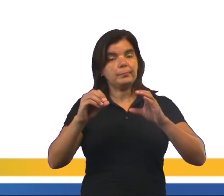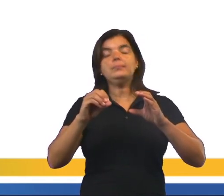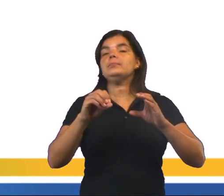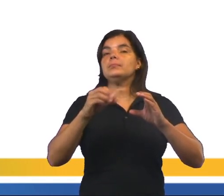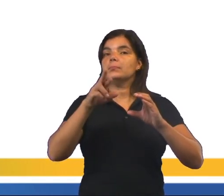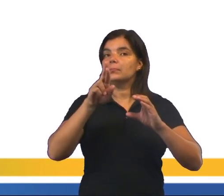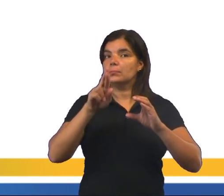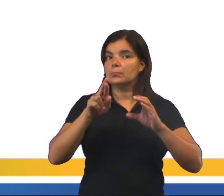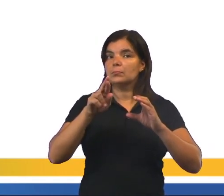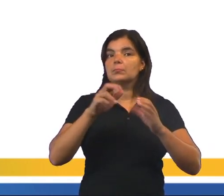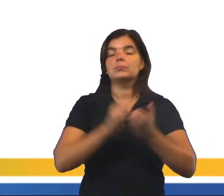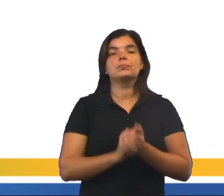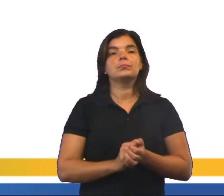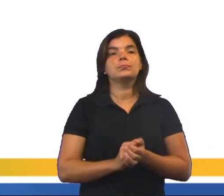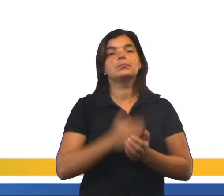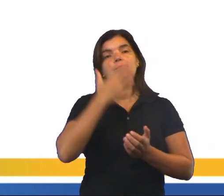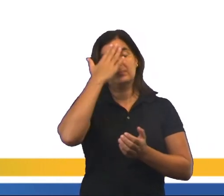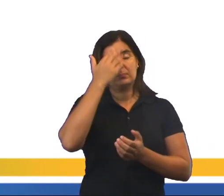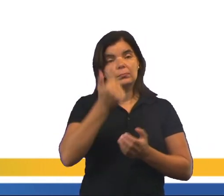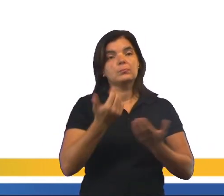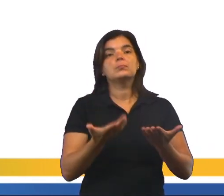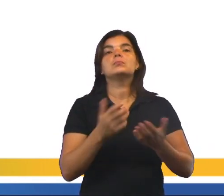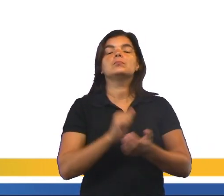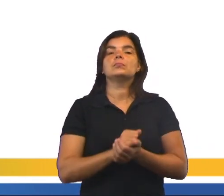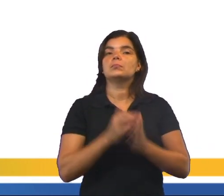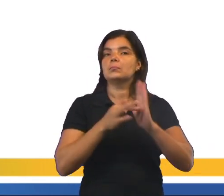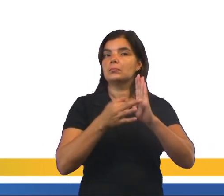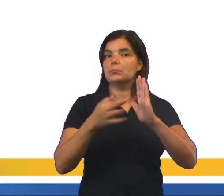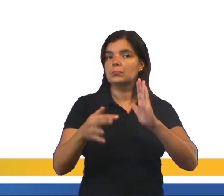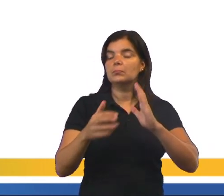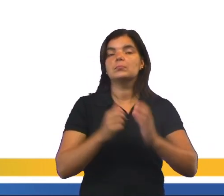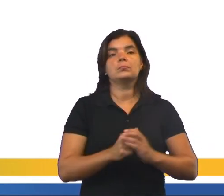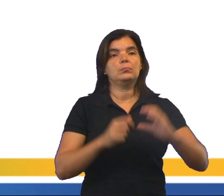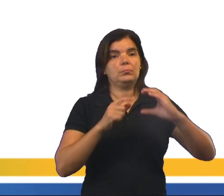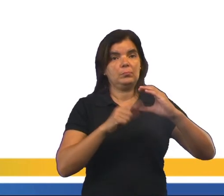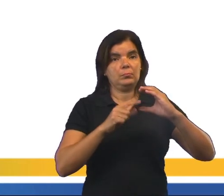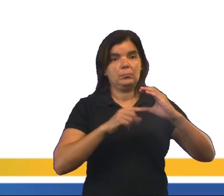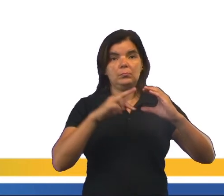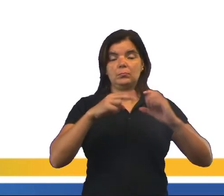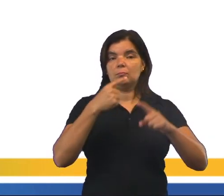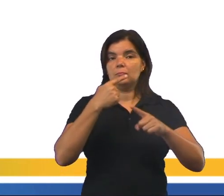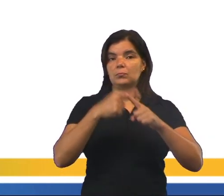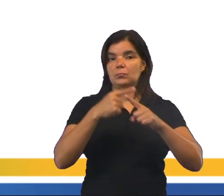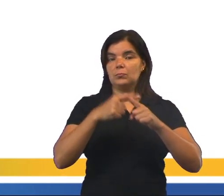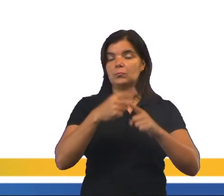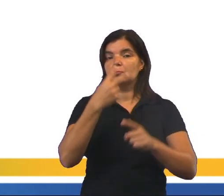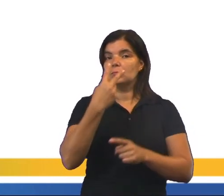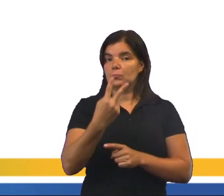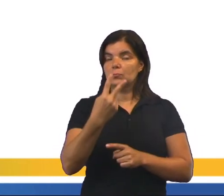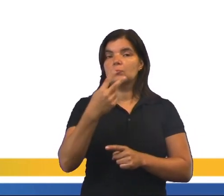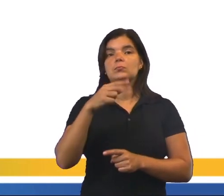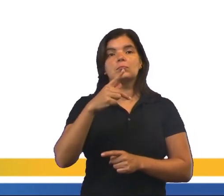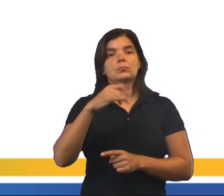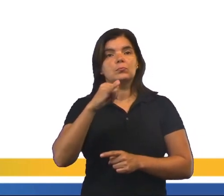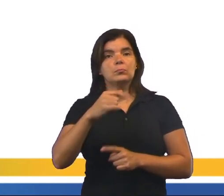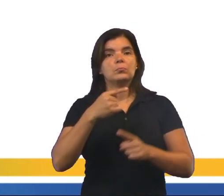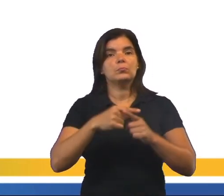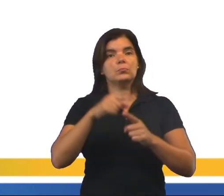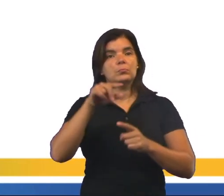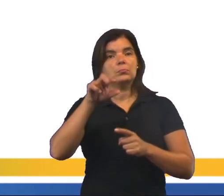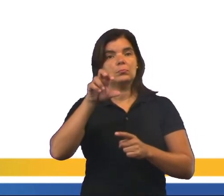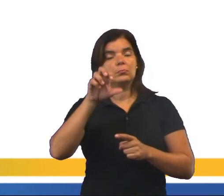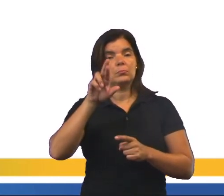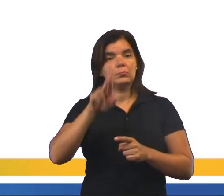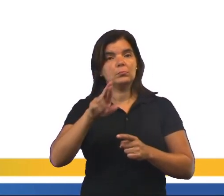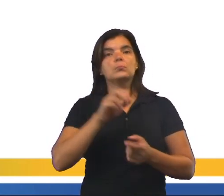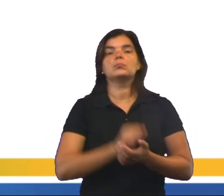raio. Sendo assim, nós sabemos já o raio. Então é só jogar na fórmula agora. Ó. Comprimento é 2 vezes π vezes R. Implica